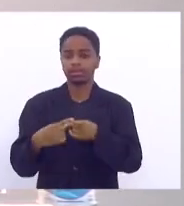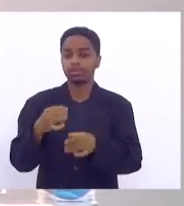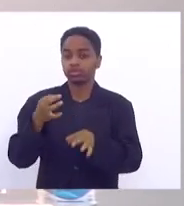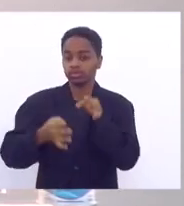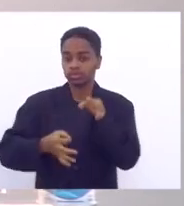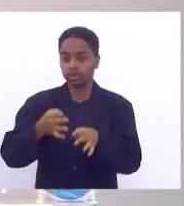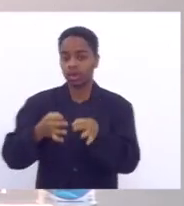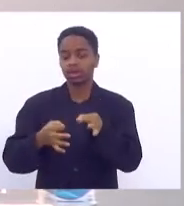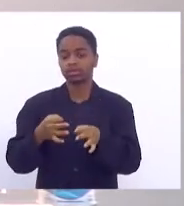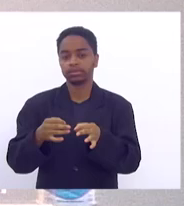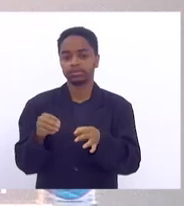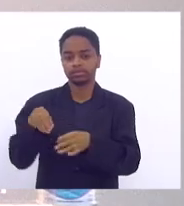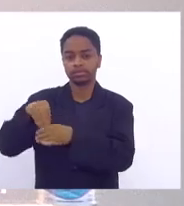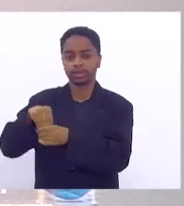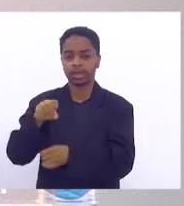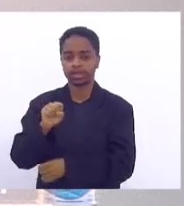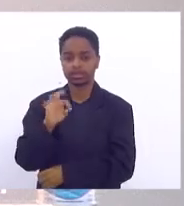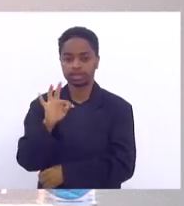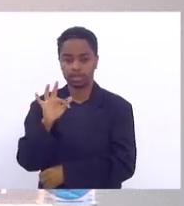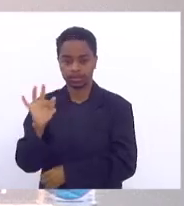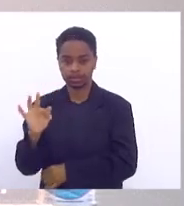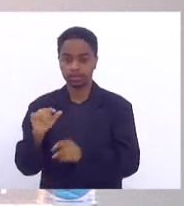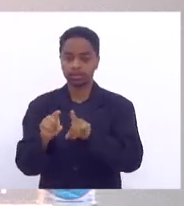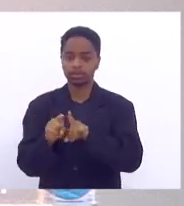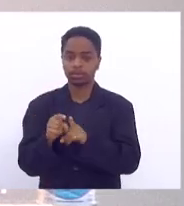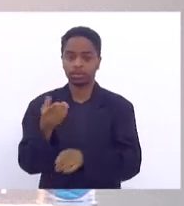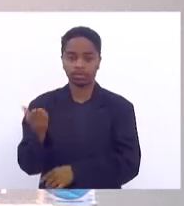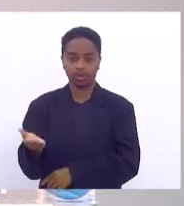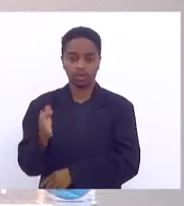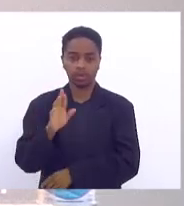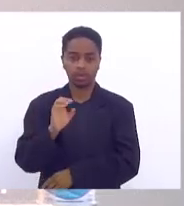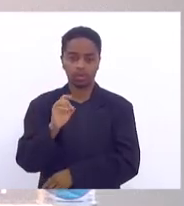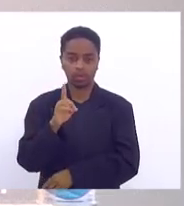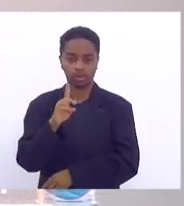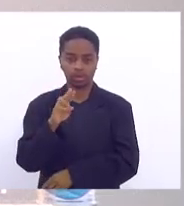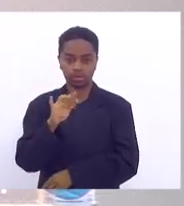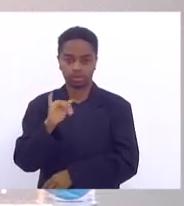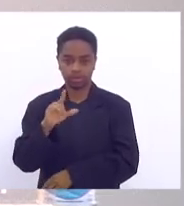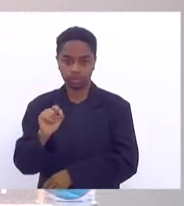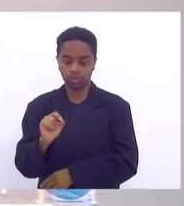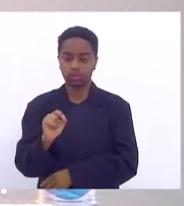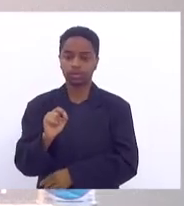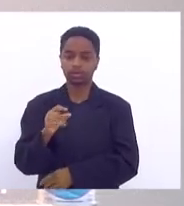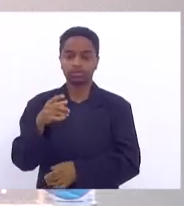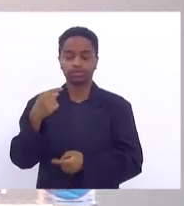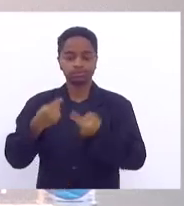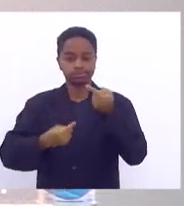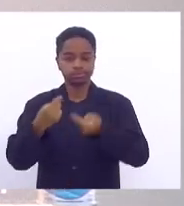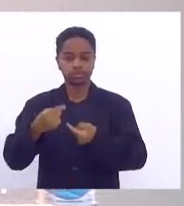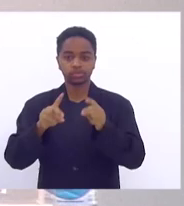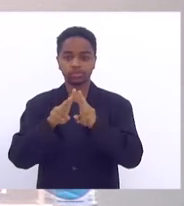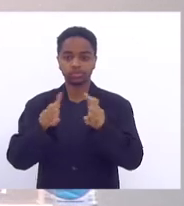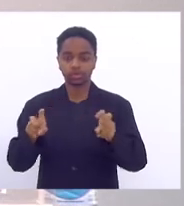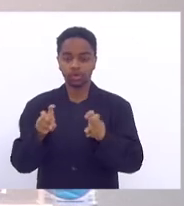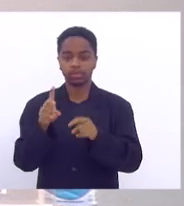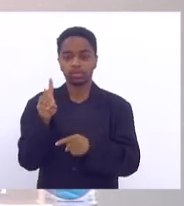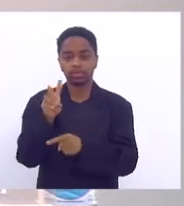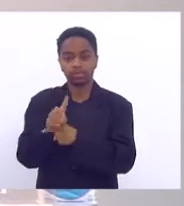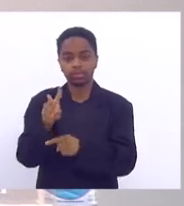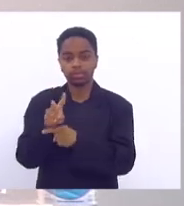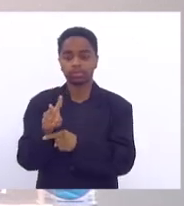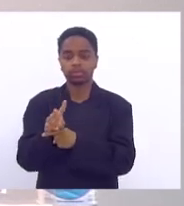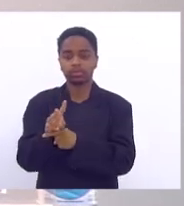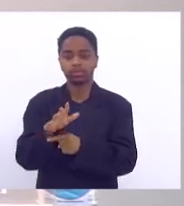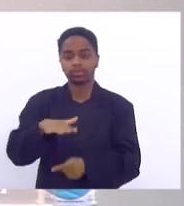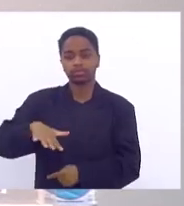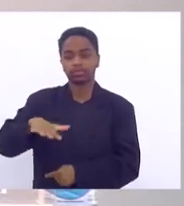sendo julgada no Supremo e obviamente Dr Rodrigo vai enfrentar especificamente a imunidade eh a distrit ao